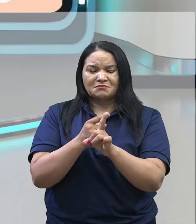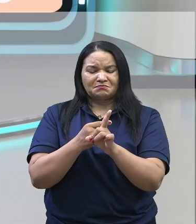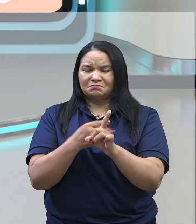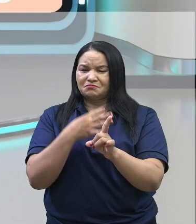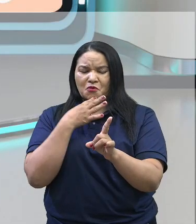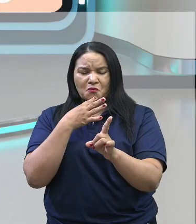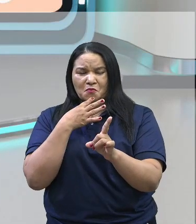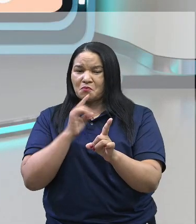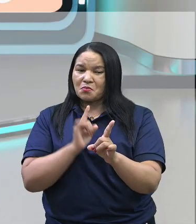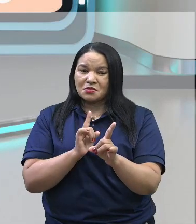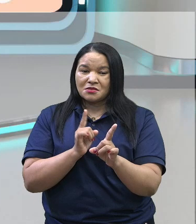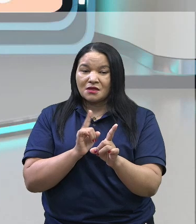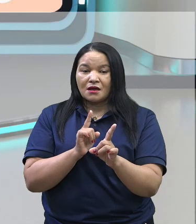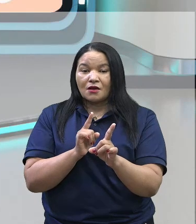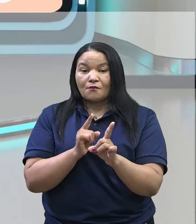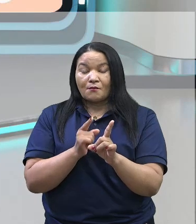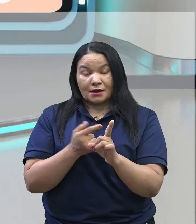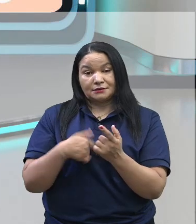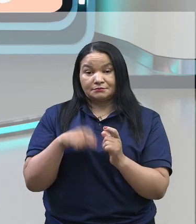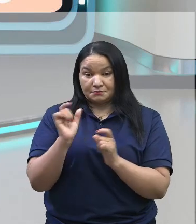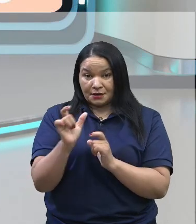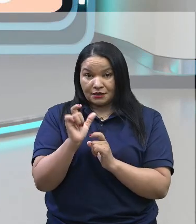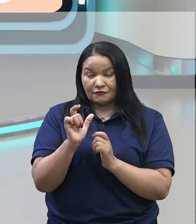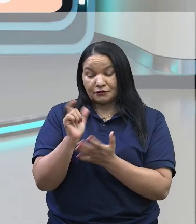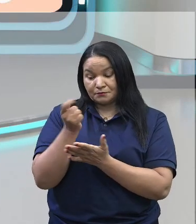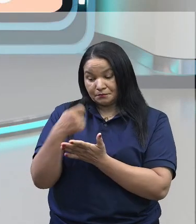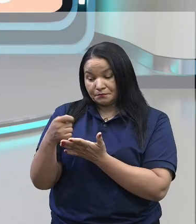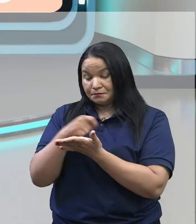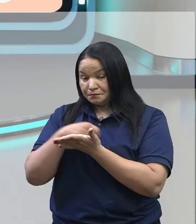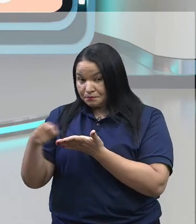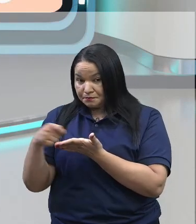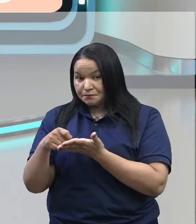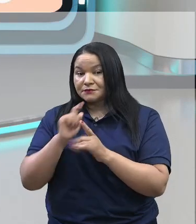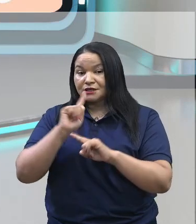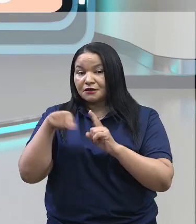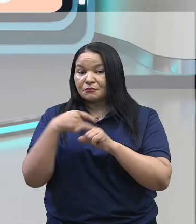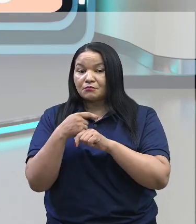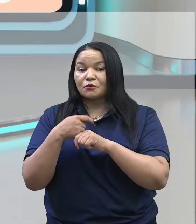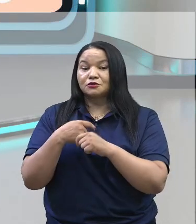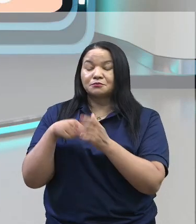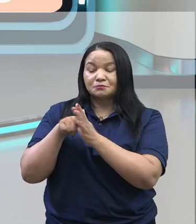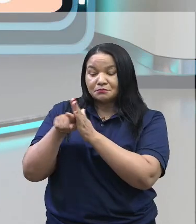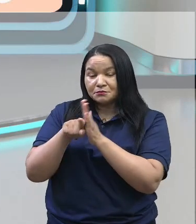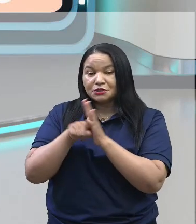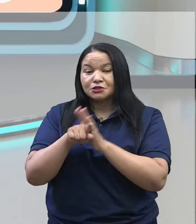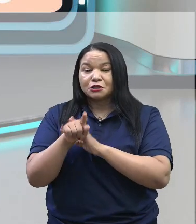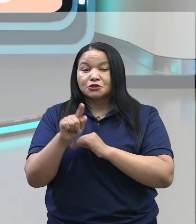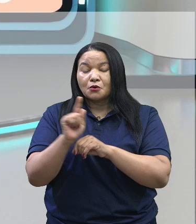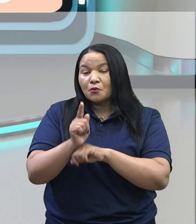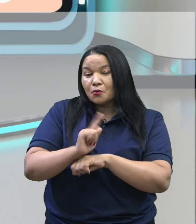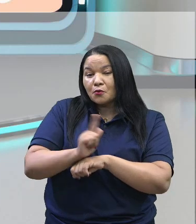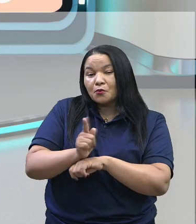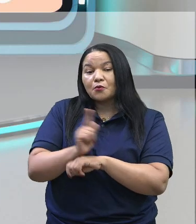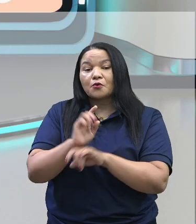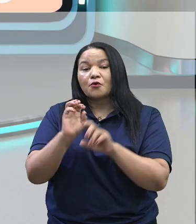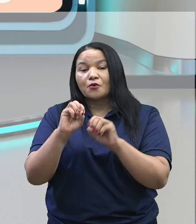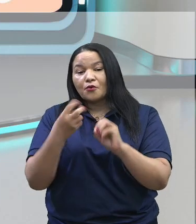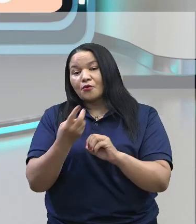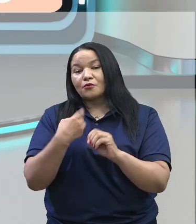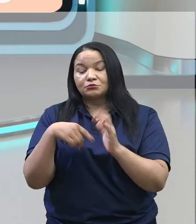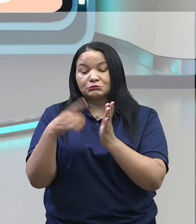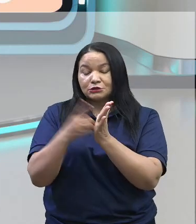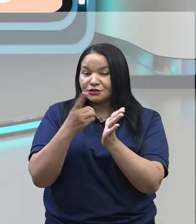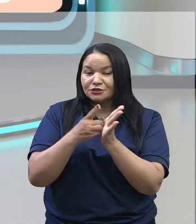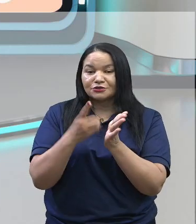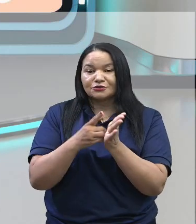desconhecida, separe-a para pesquisar no Google ou no dicionário. Então, muitas das vezes a gente lê